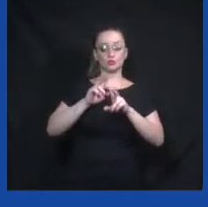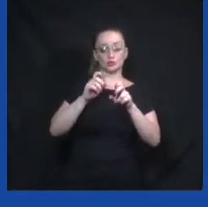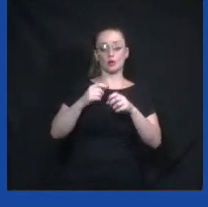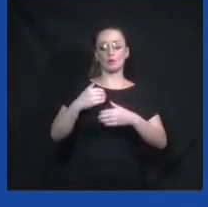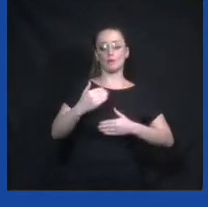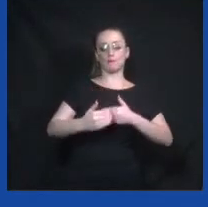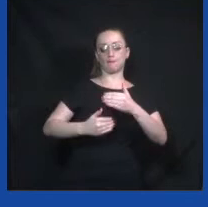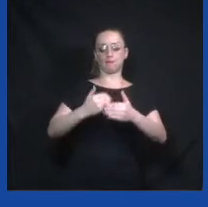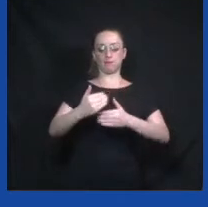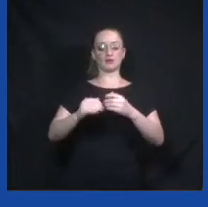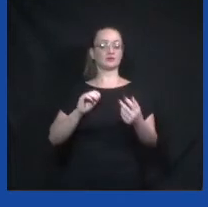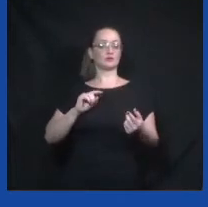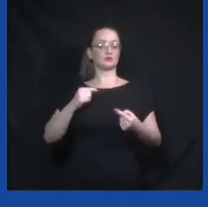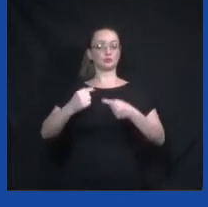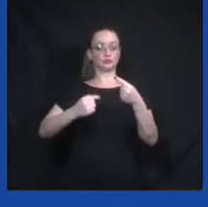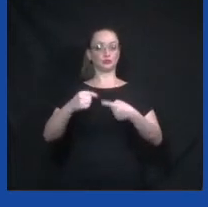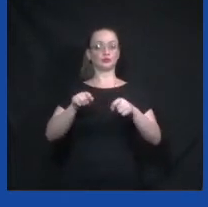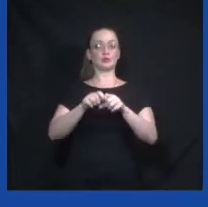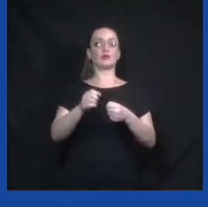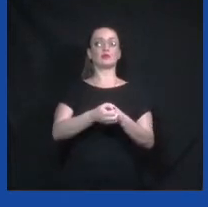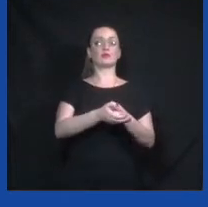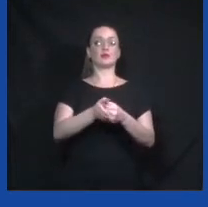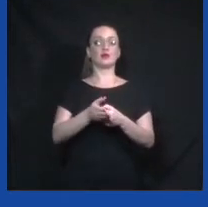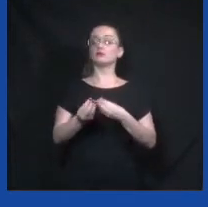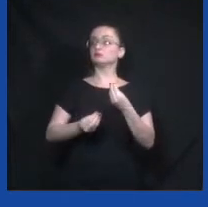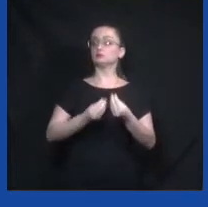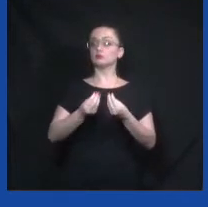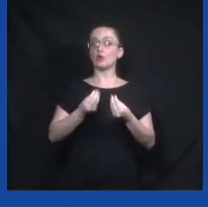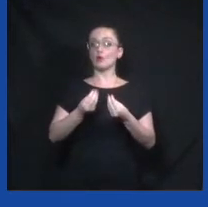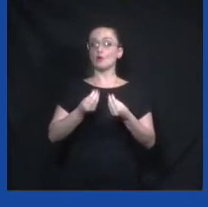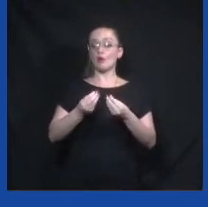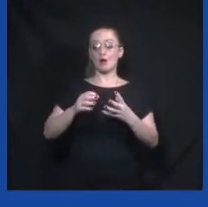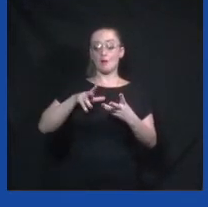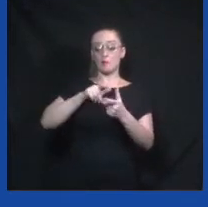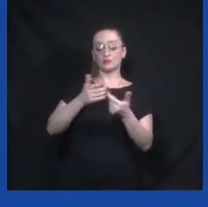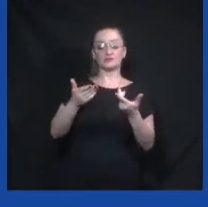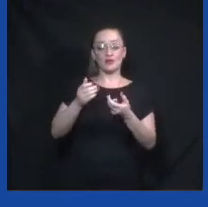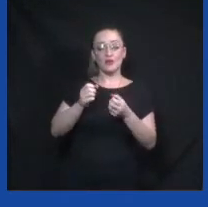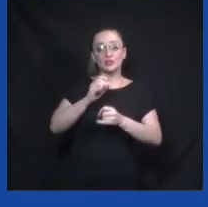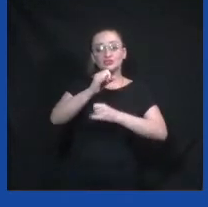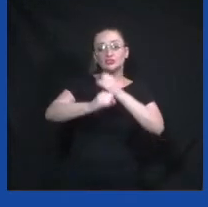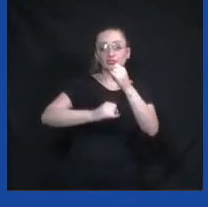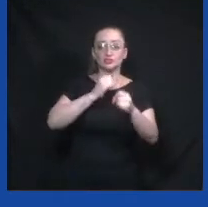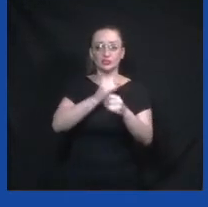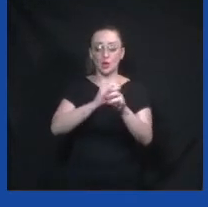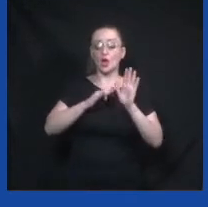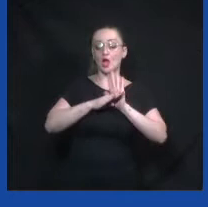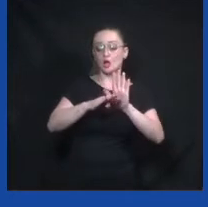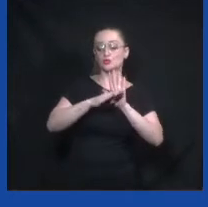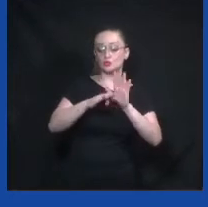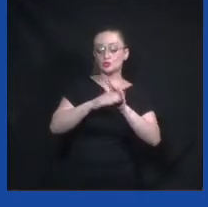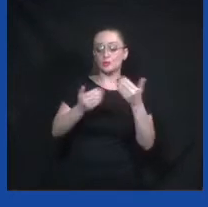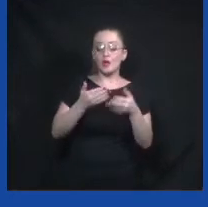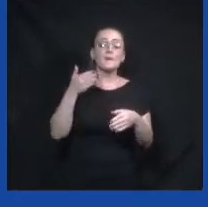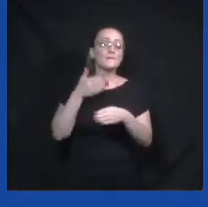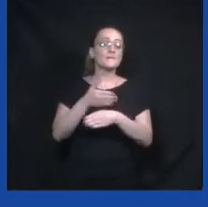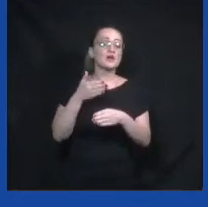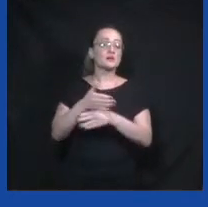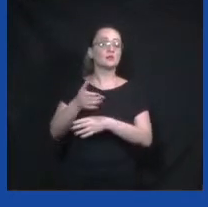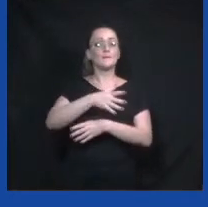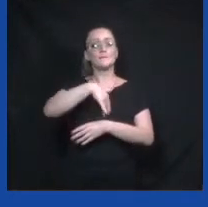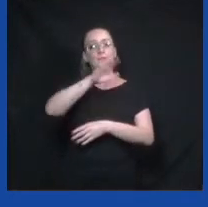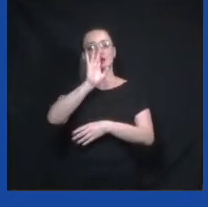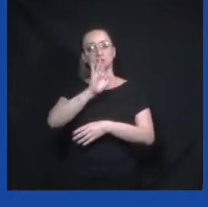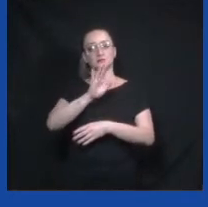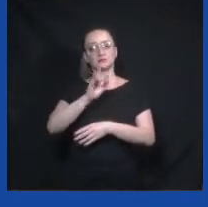e democrático e como o mundo digital está contribuindo para a participação e